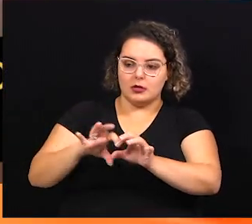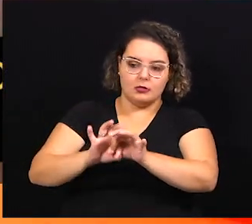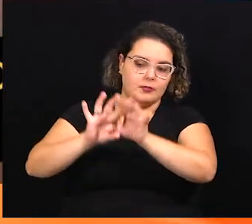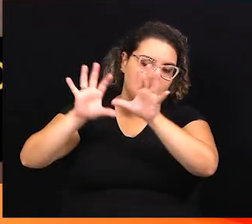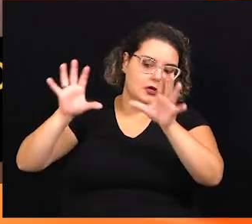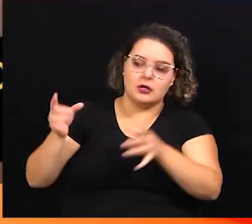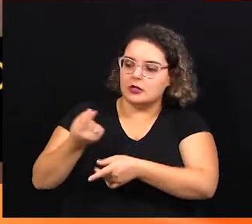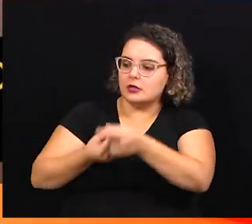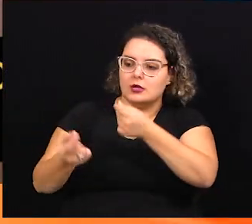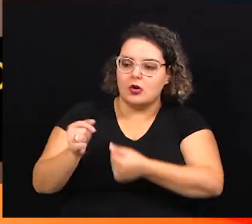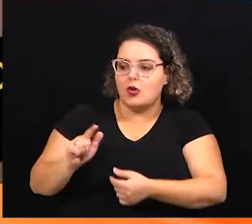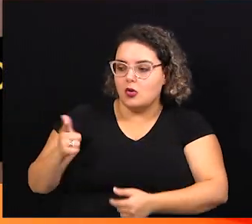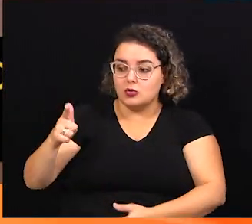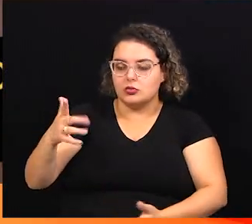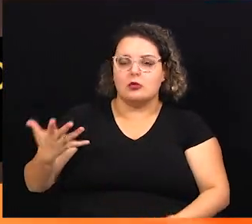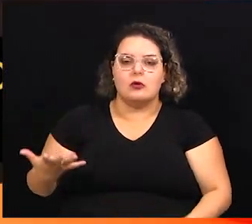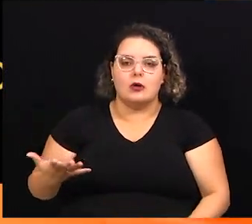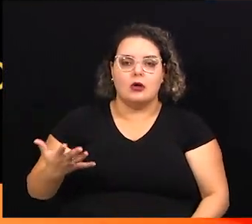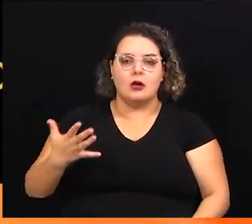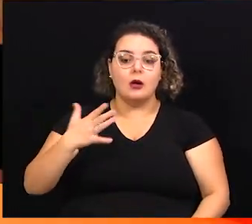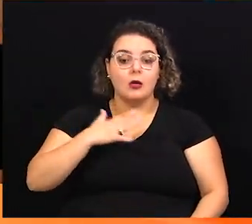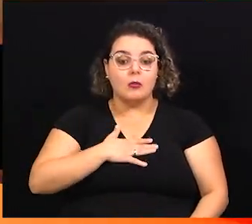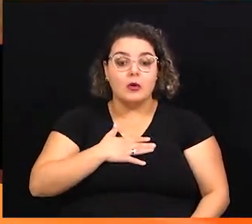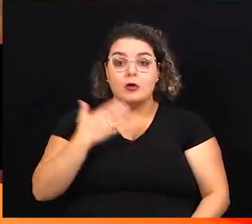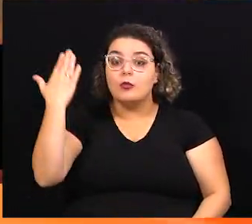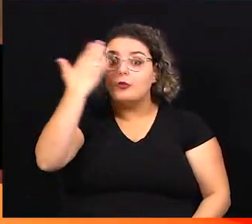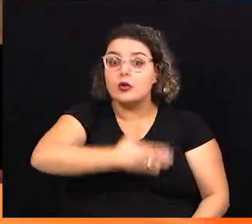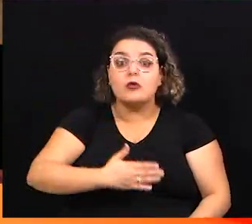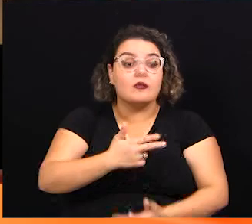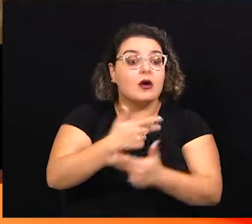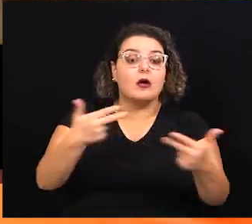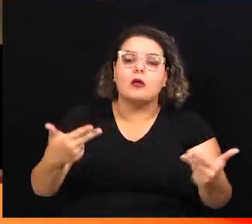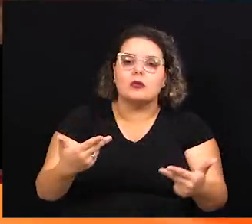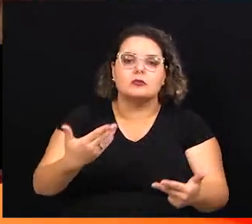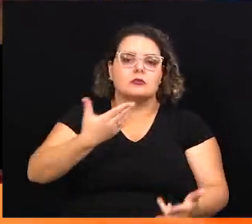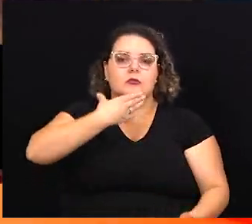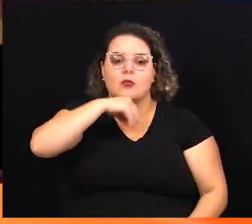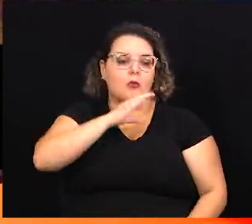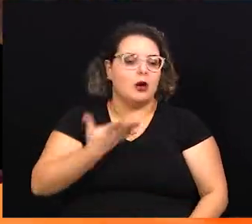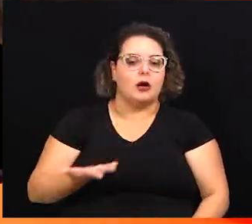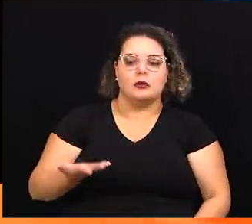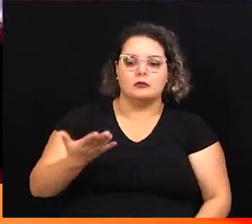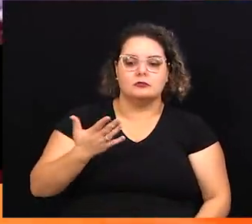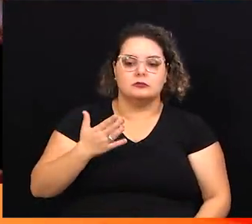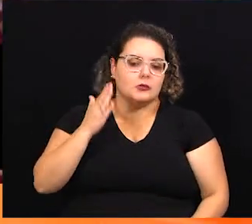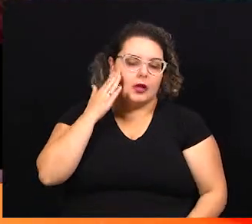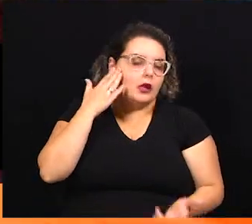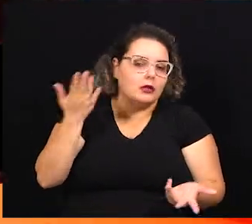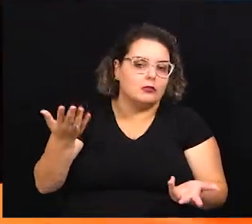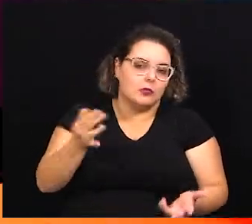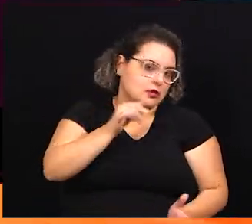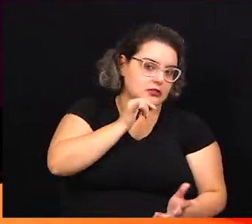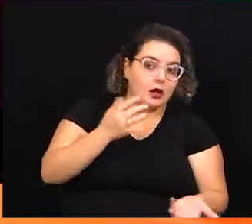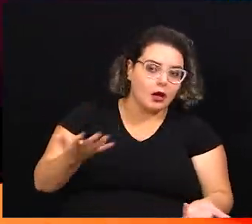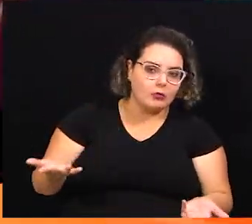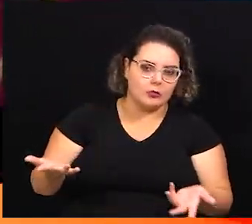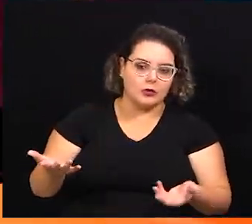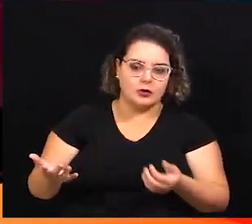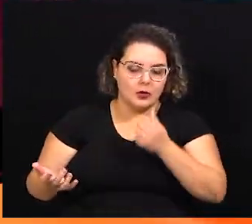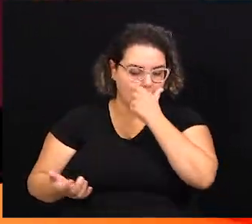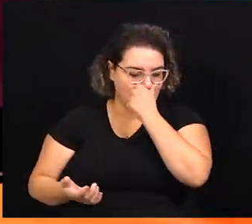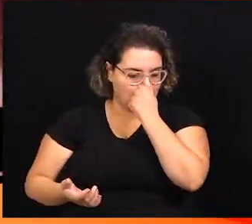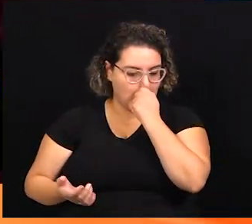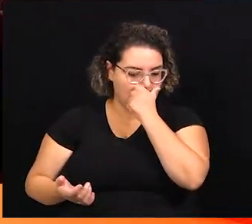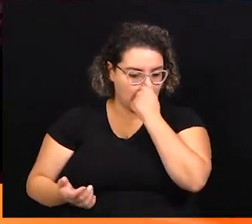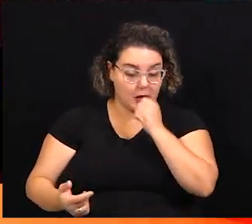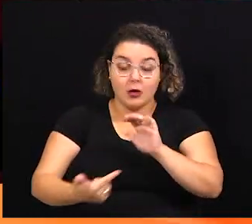liberdade financeira ou geográfica. Para mim, representa provar alguma coisa para alguém. Meu pai, entendeu? Então, assim, o tesouro